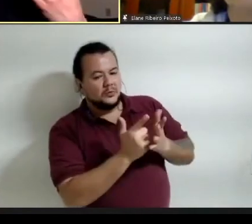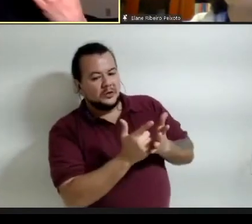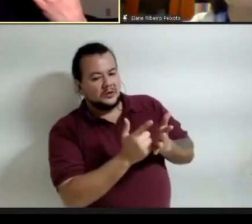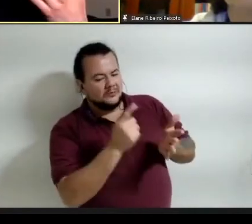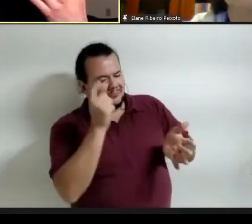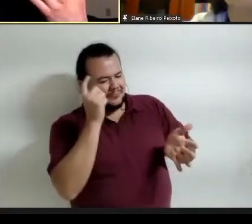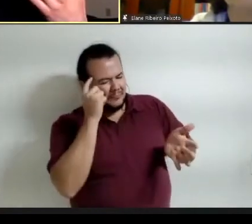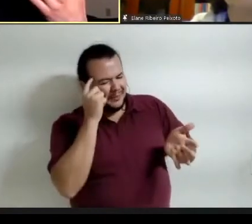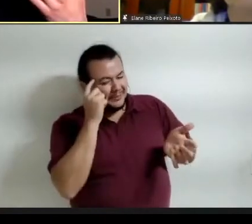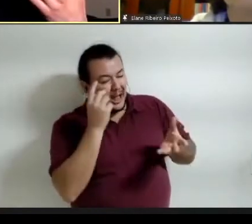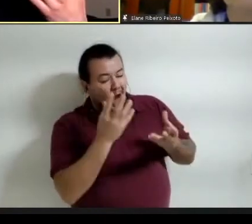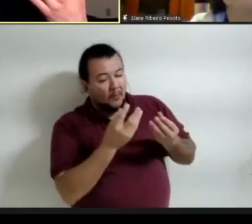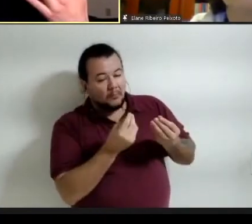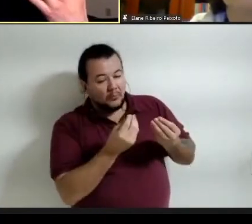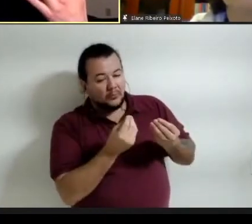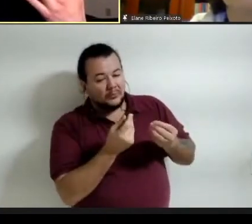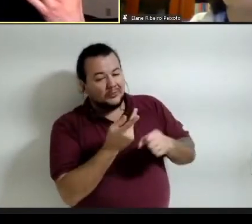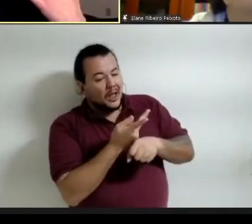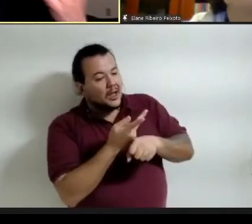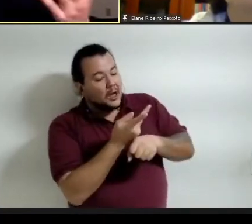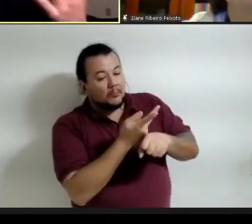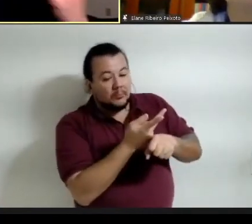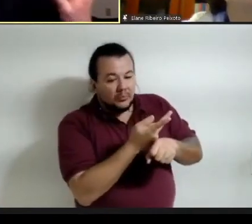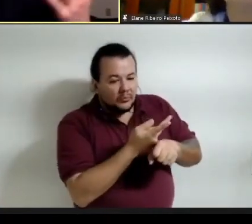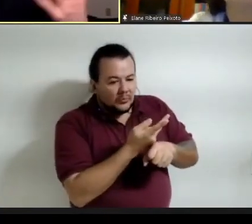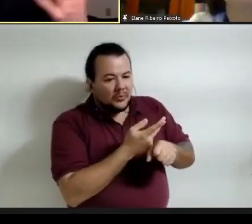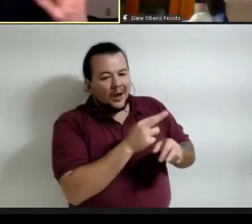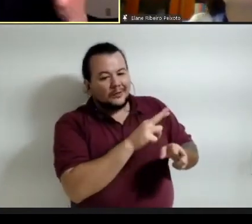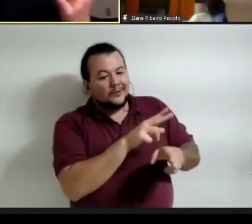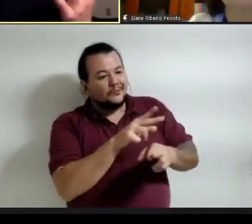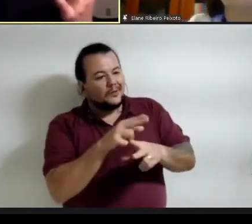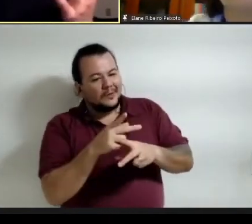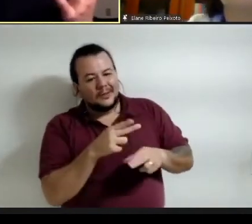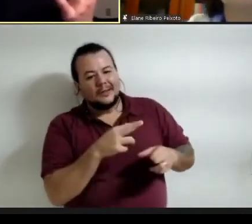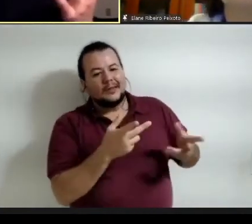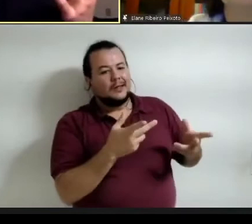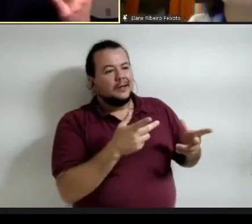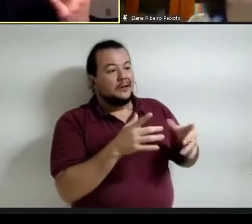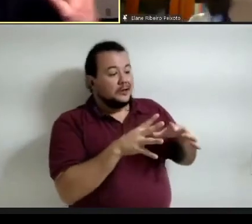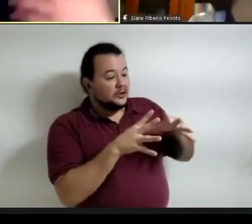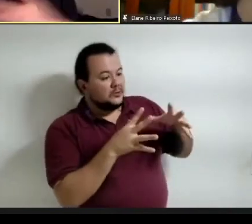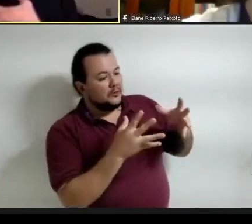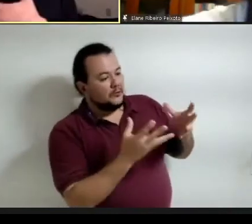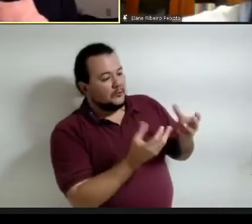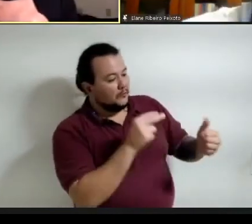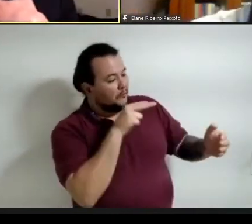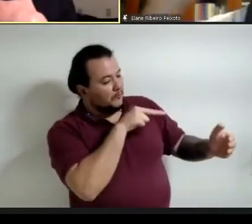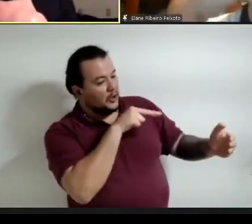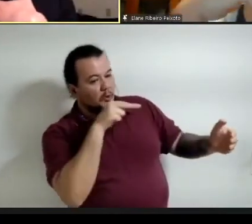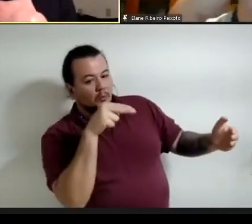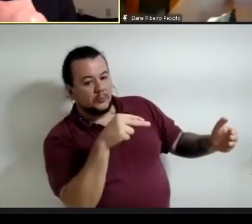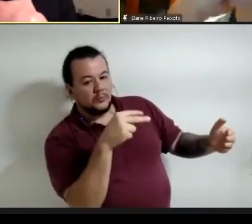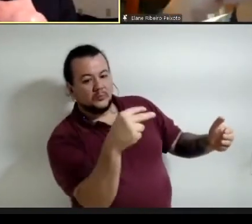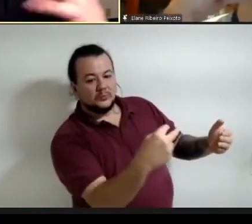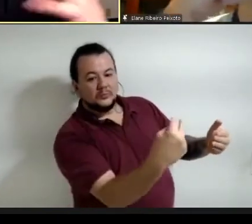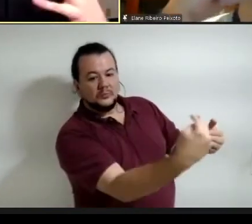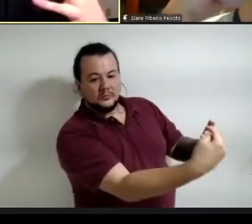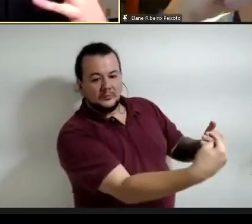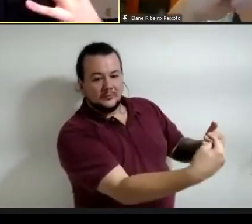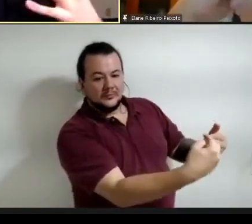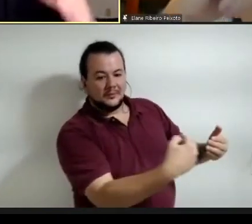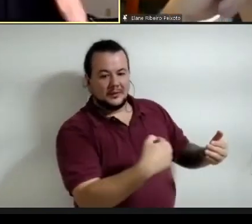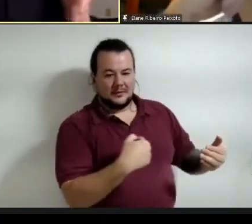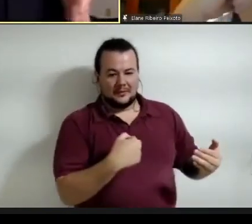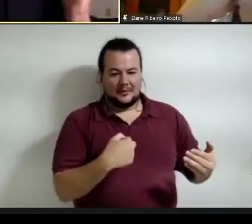era procurar diferente, era ver como existem possibilidades, mas dar mundos diferentes. A minha geração vive